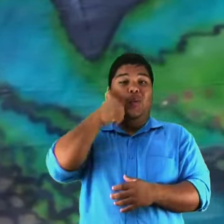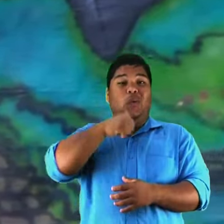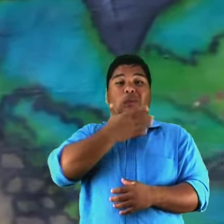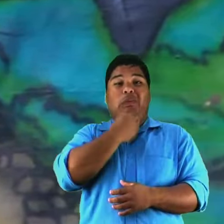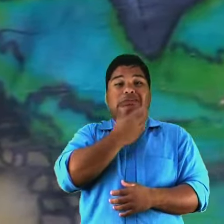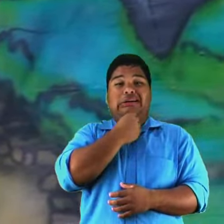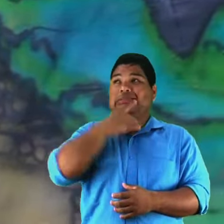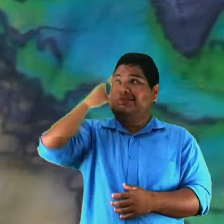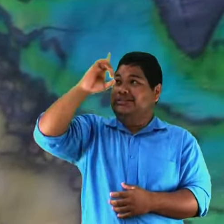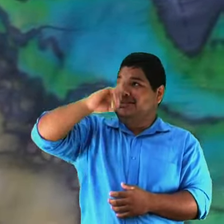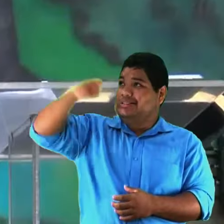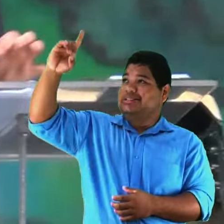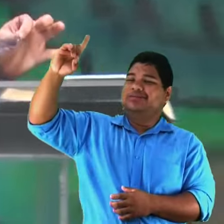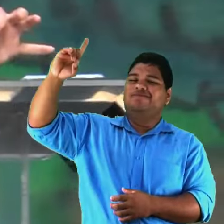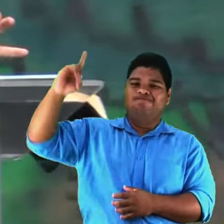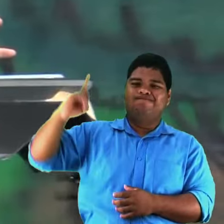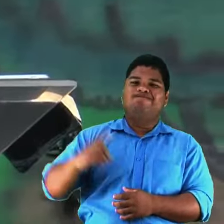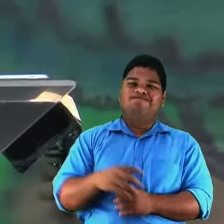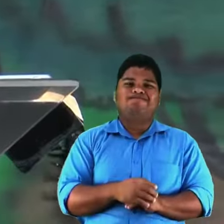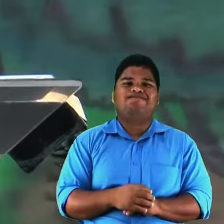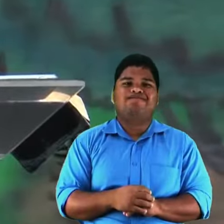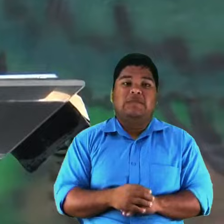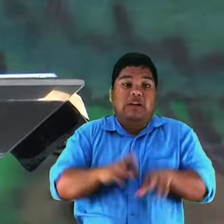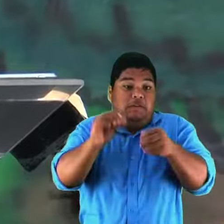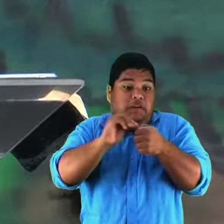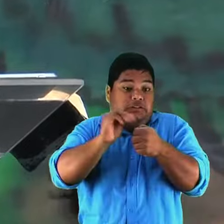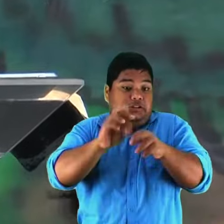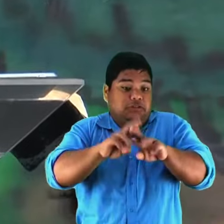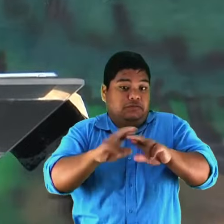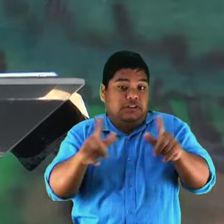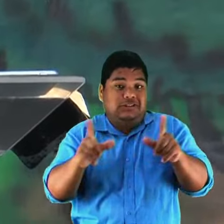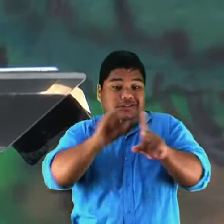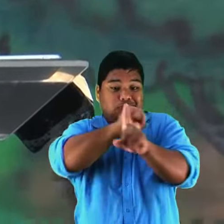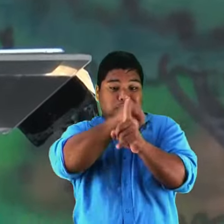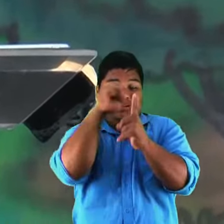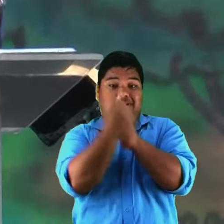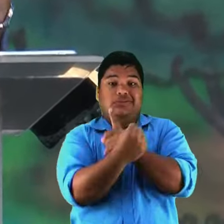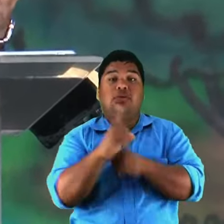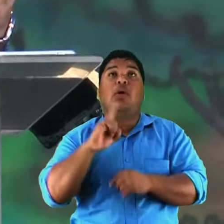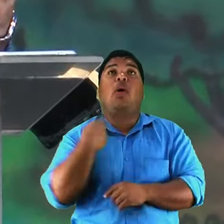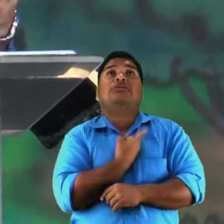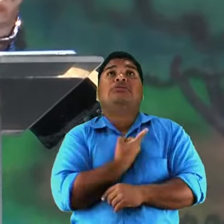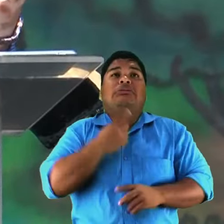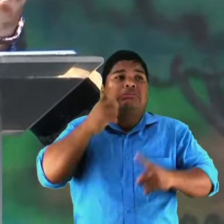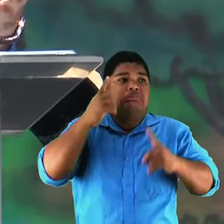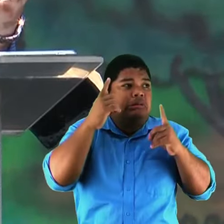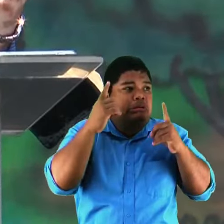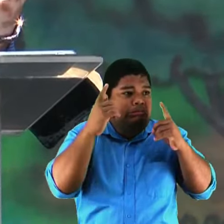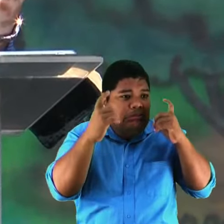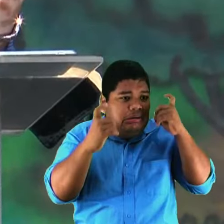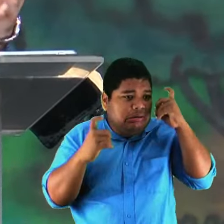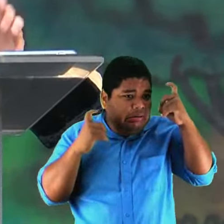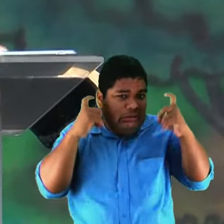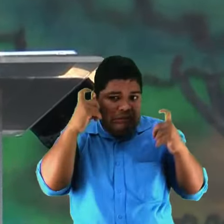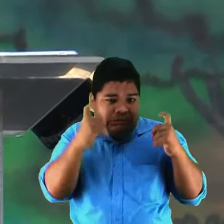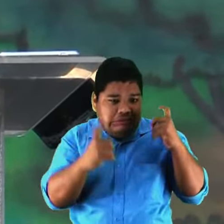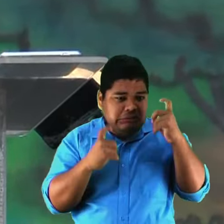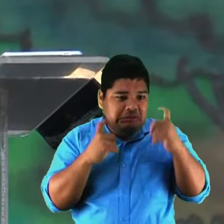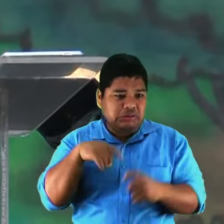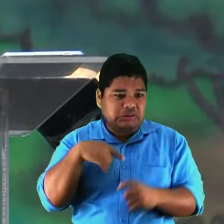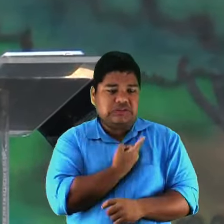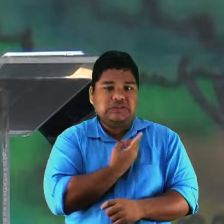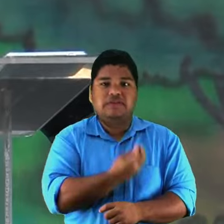sociedade. Nós estamos tão preocupados com a nossa vidinha em ter, que nós